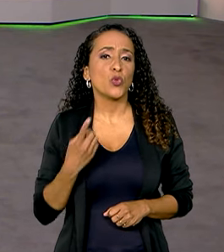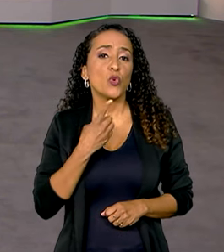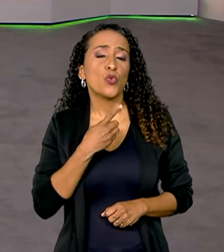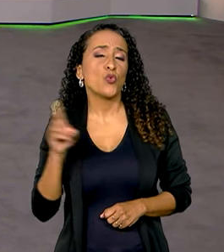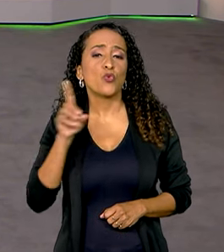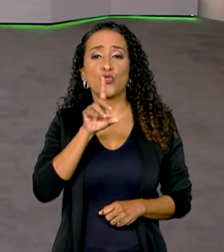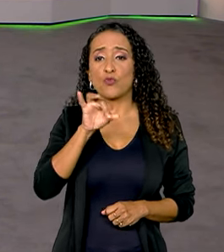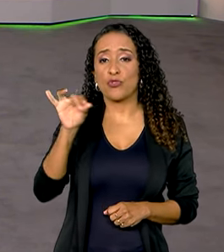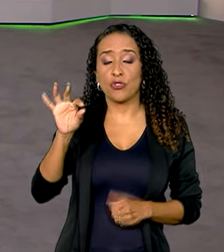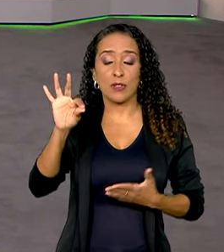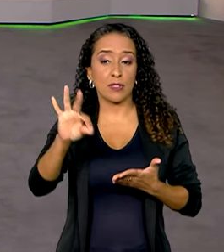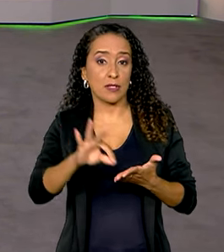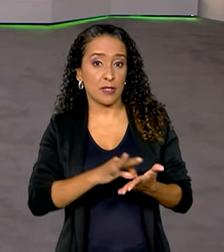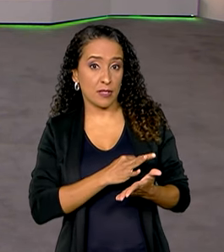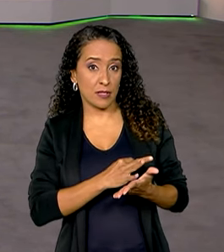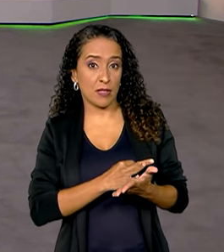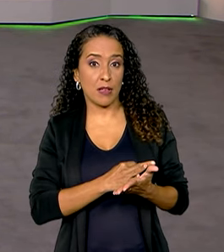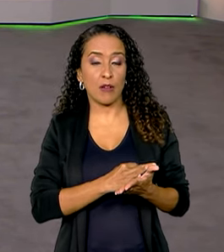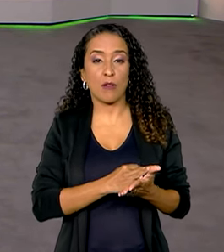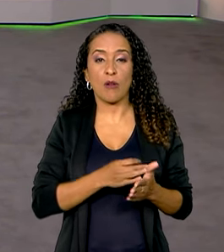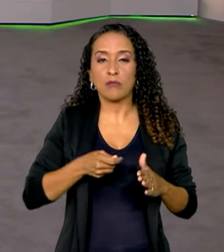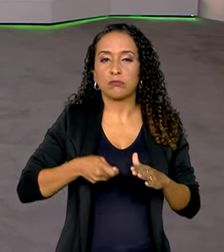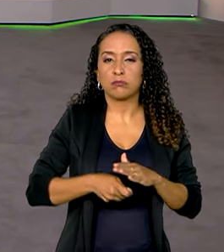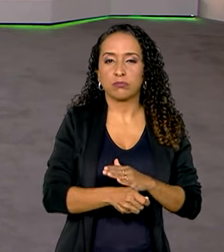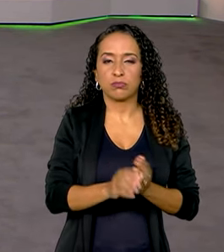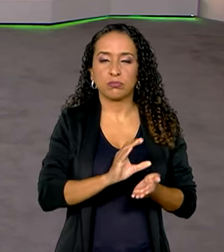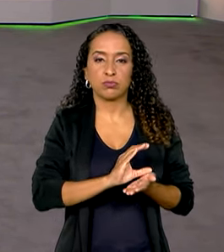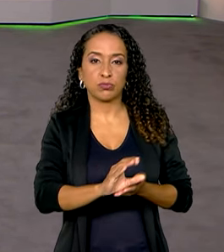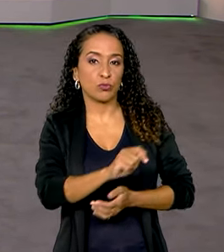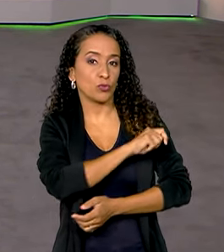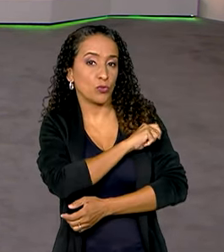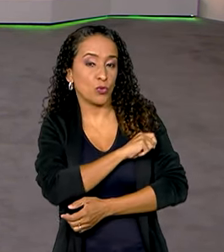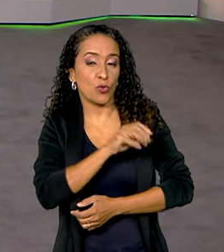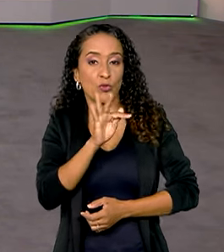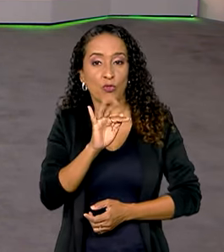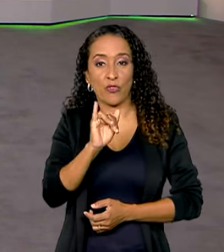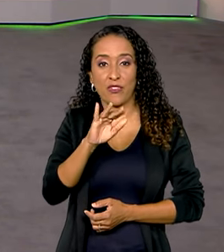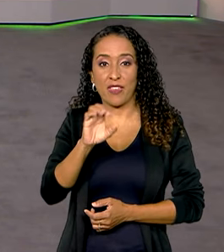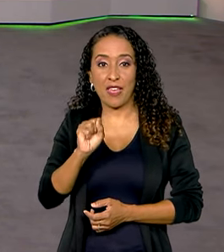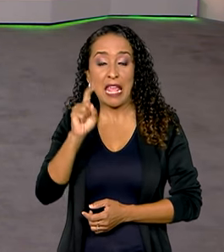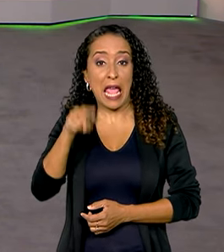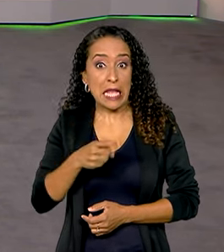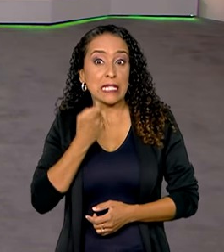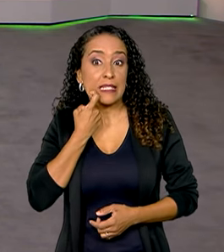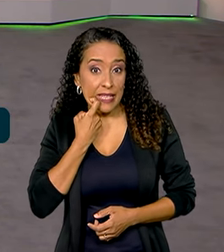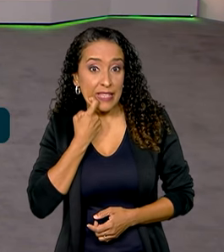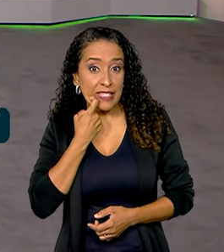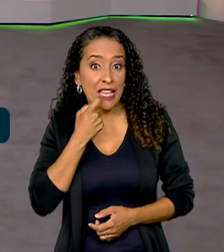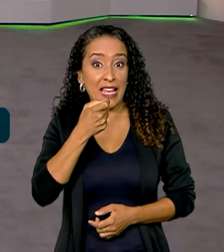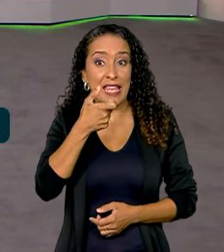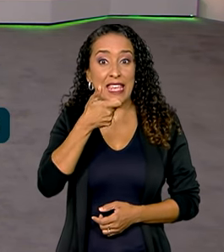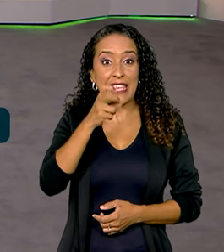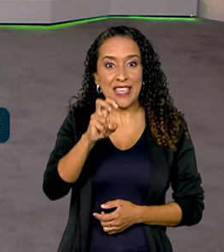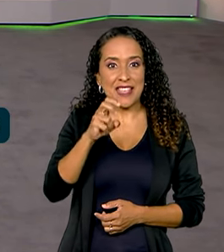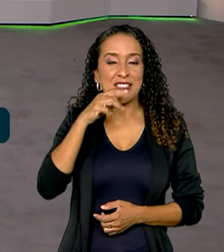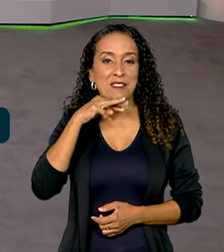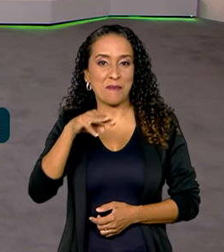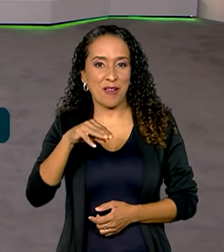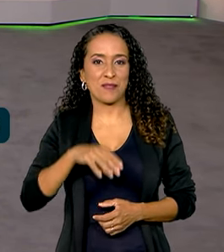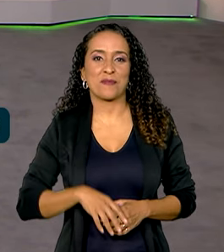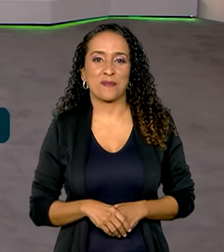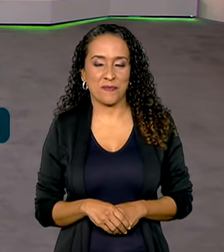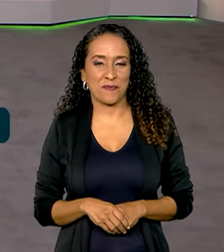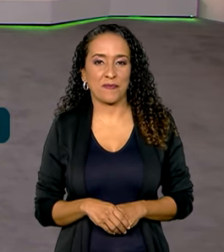O último dia de inscrições para o Fundo de Financiamento Estudantil, o FIES, é nesta sexta-feira, 15 de